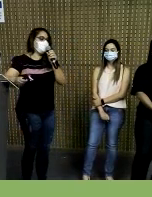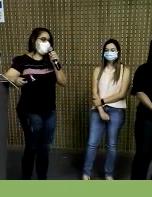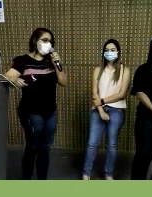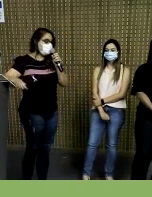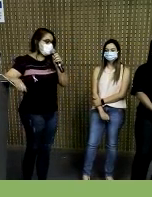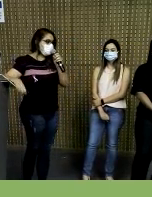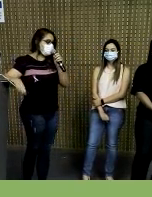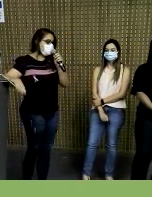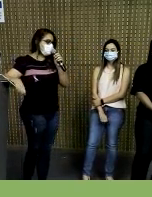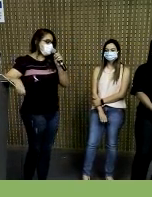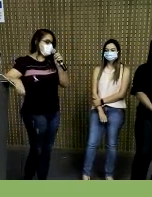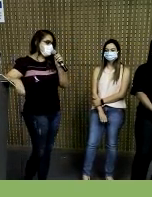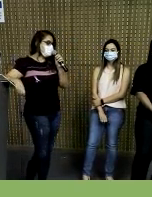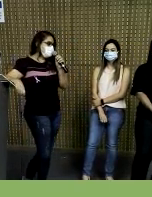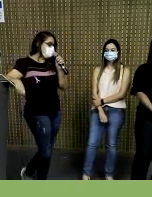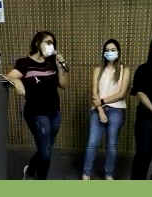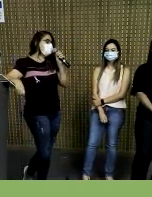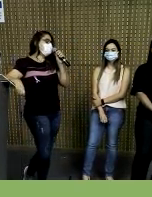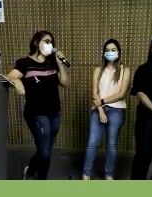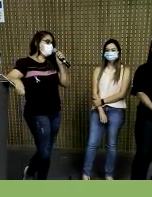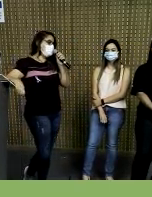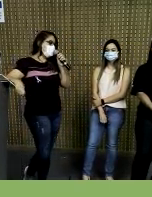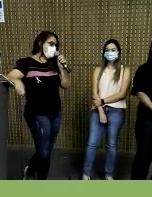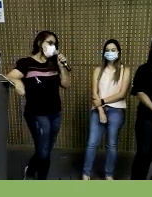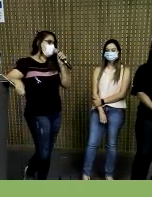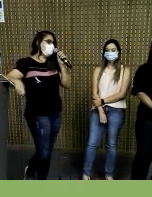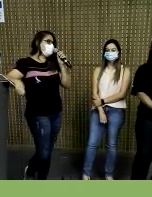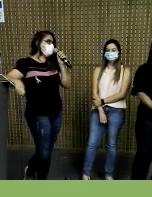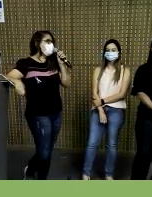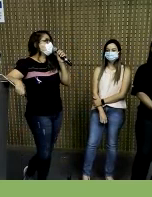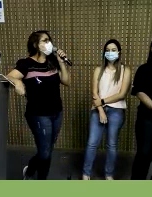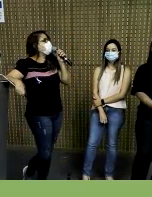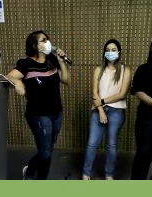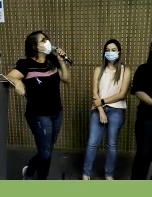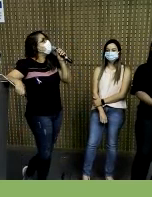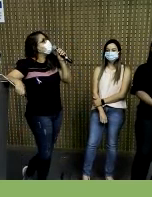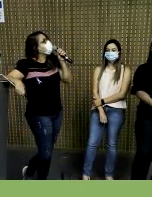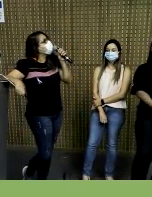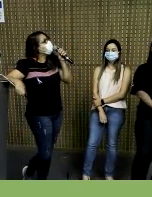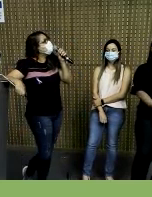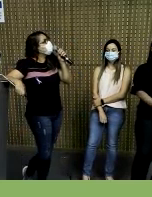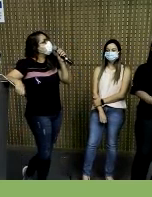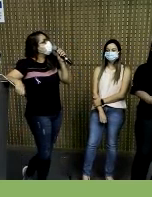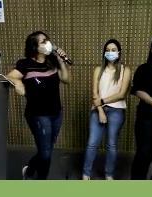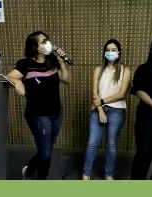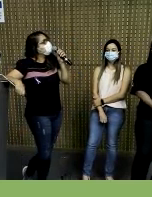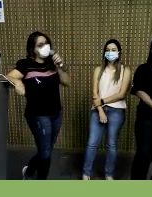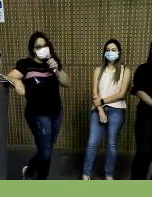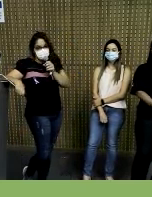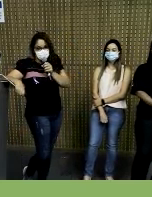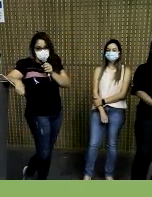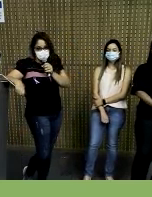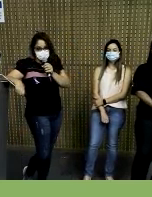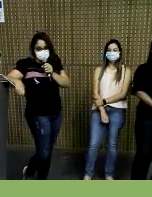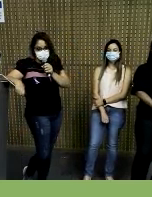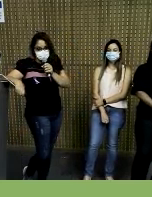com toda a reflexão que a gente faz dos nossos indicadores, que podem ser melhorados, de todo o esforço que a gente pode estar fazendo para, de uma